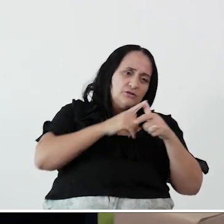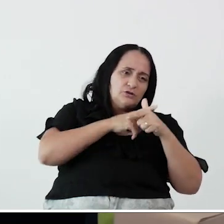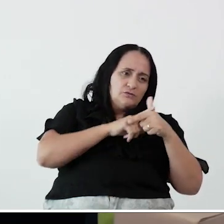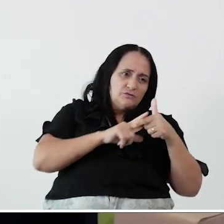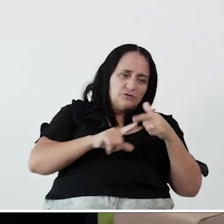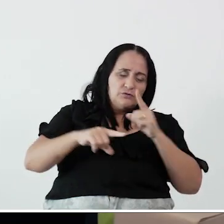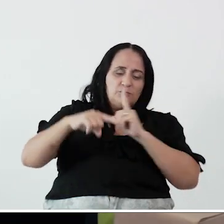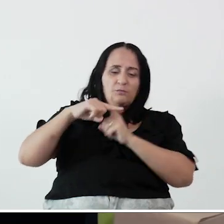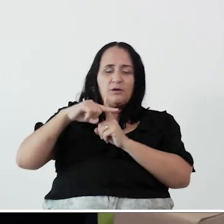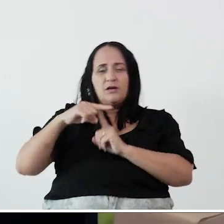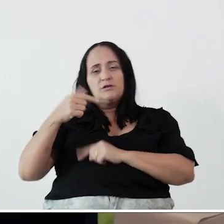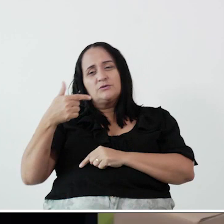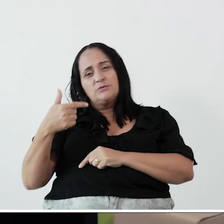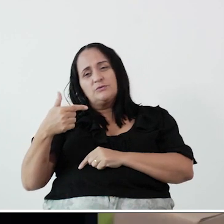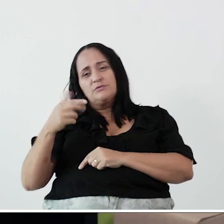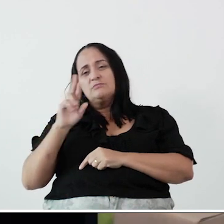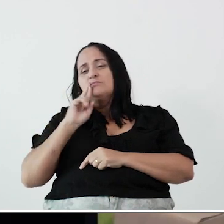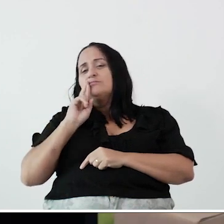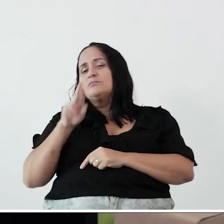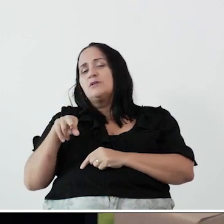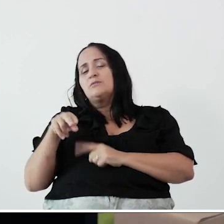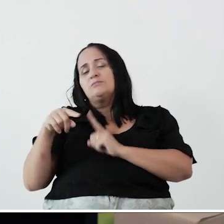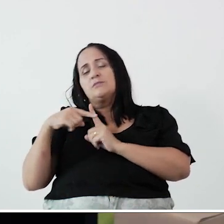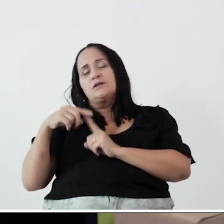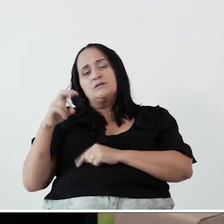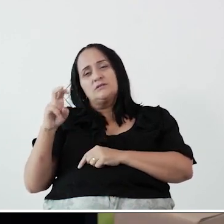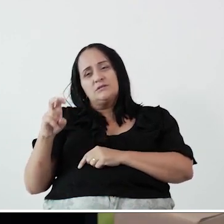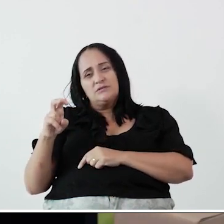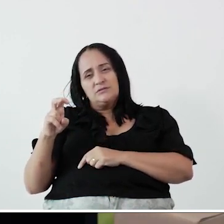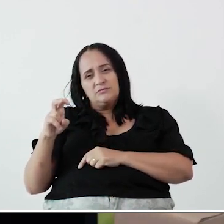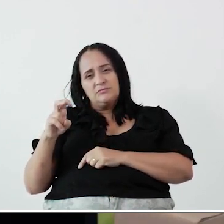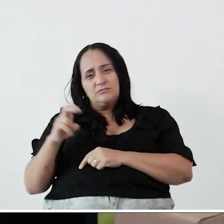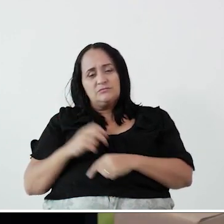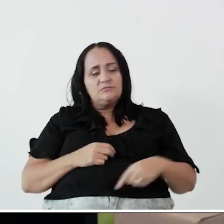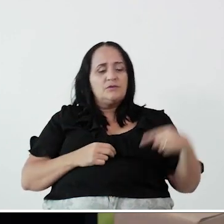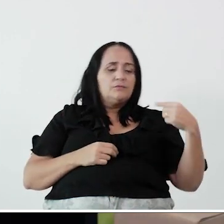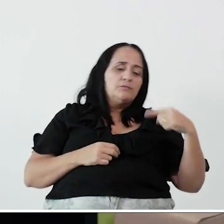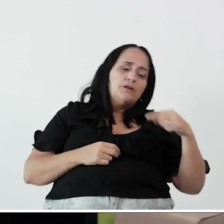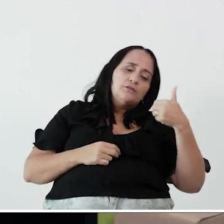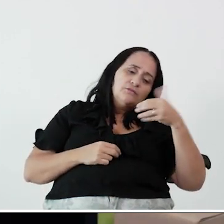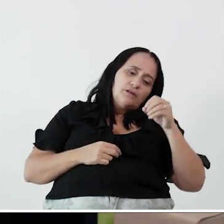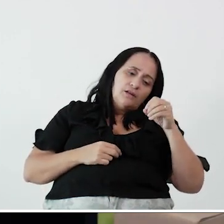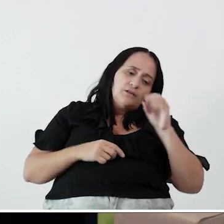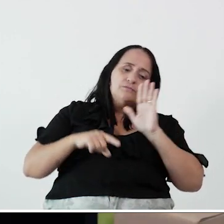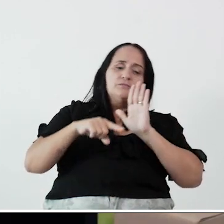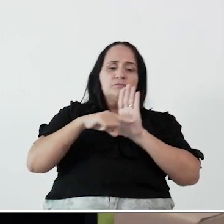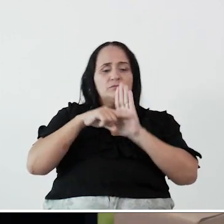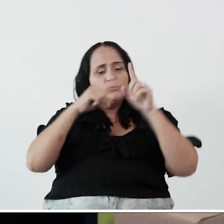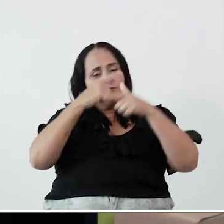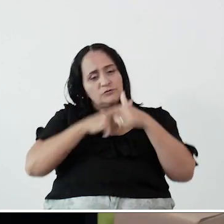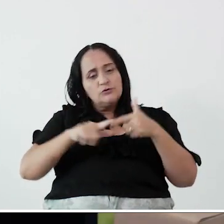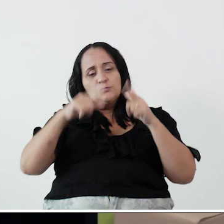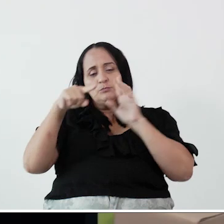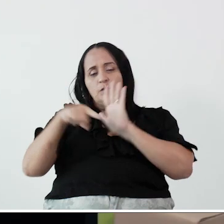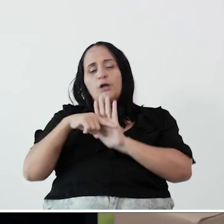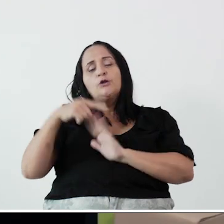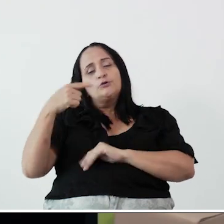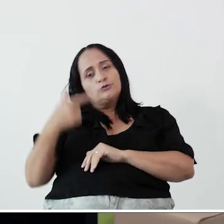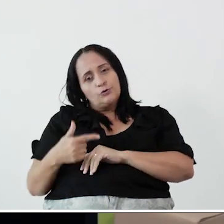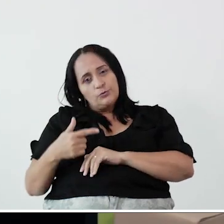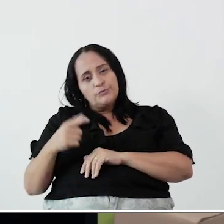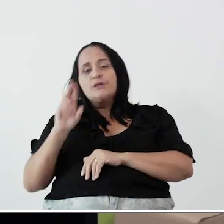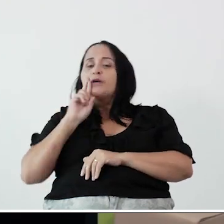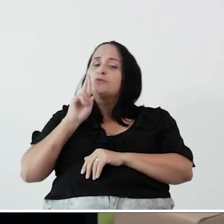mais 2, resultado mais 5. Menos 10 dividido por menos 2, resultado